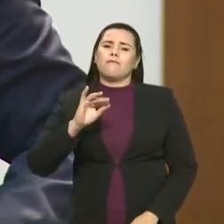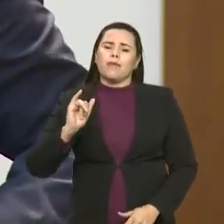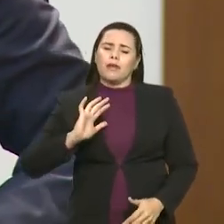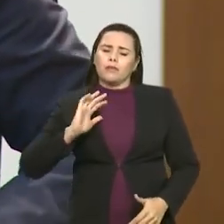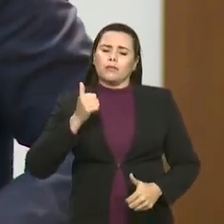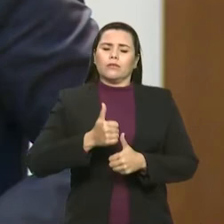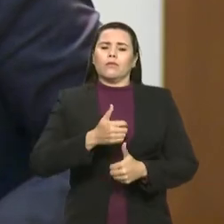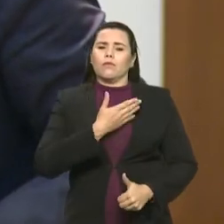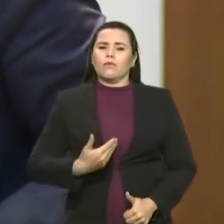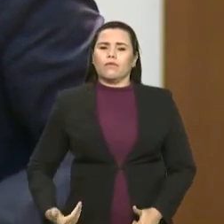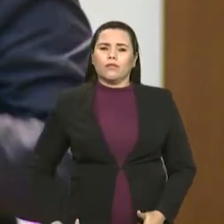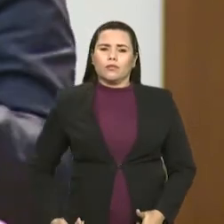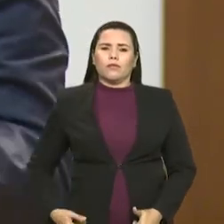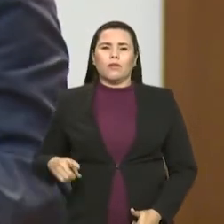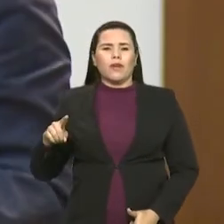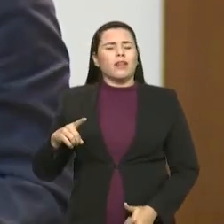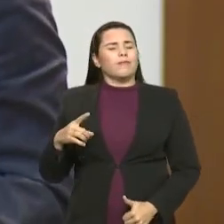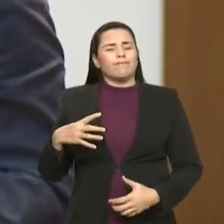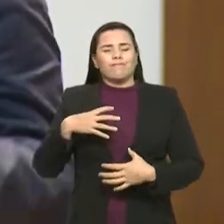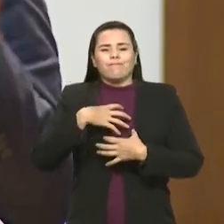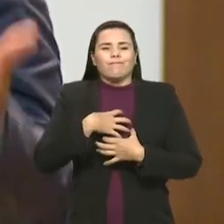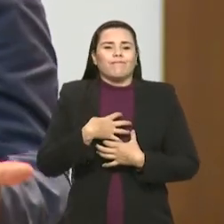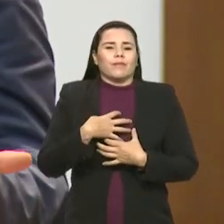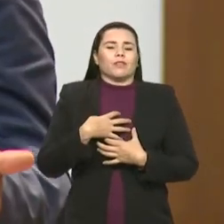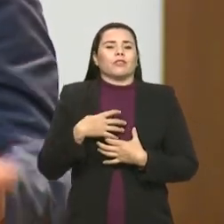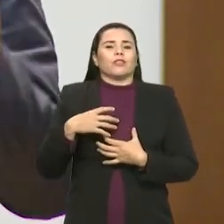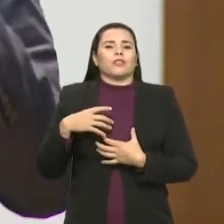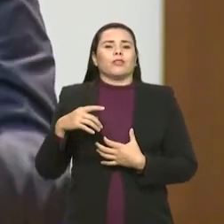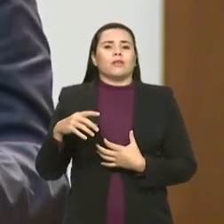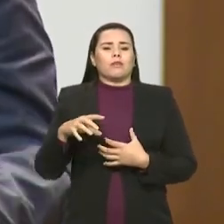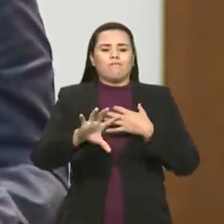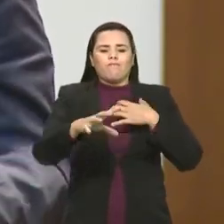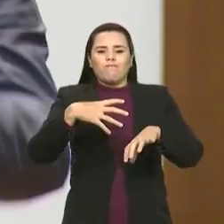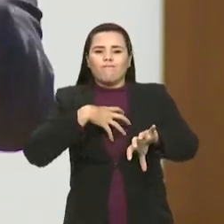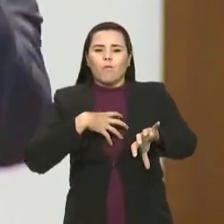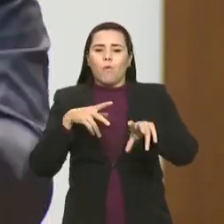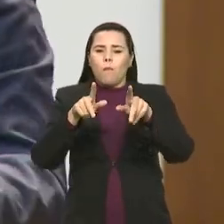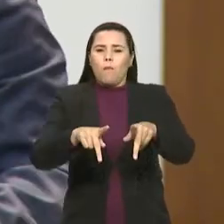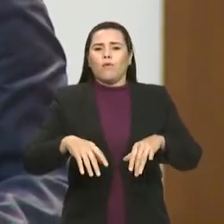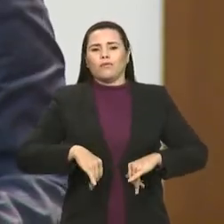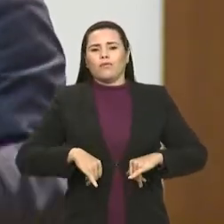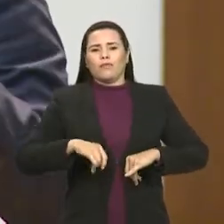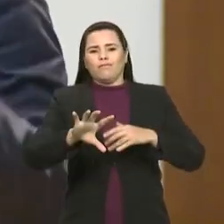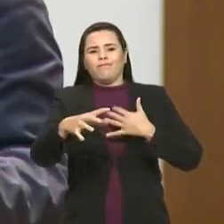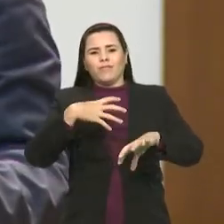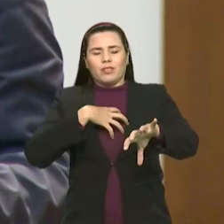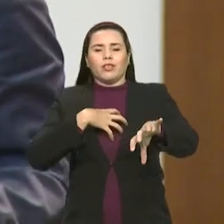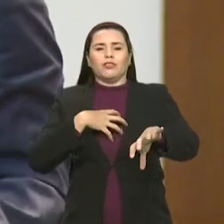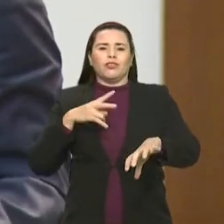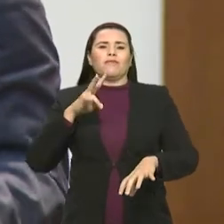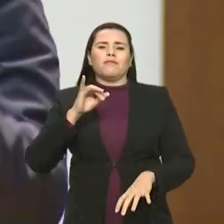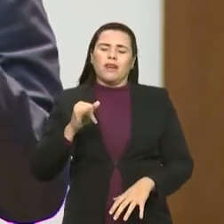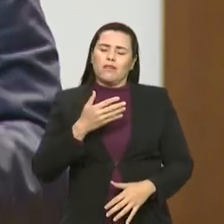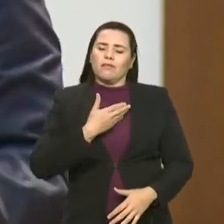fazer as transformações que o Maranhão precisa. E é por isso que eu apoio, que eu destaco